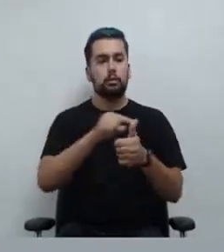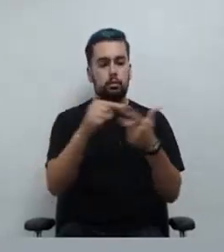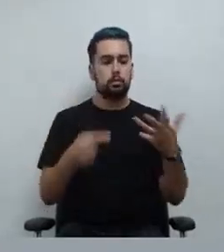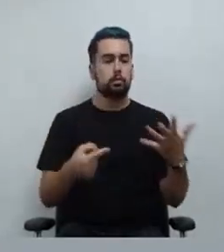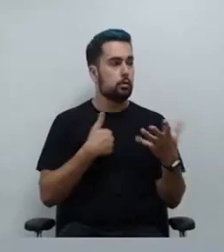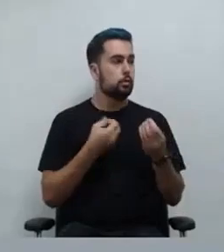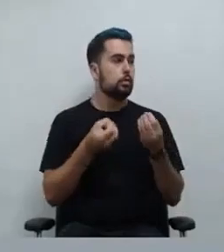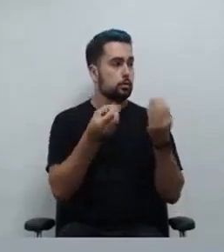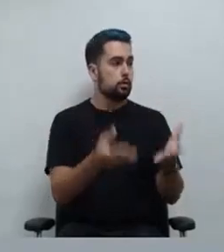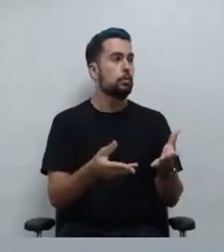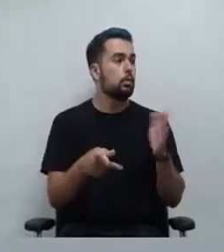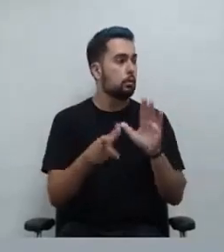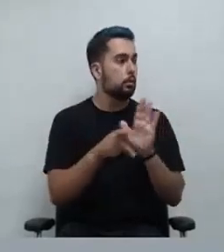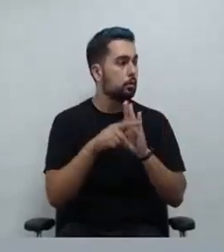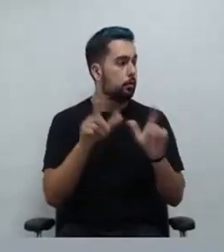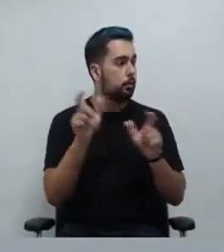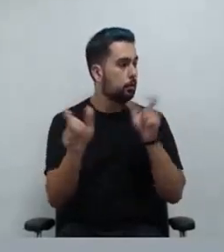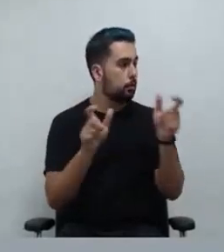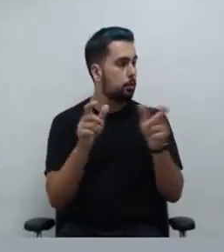devolvo a palavra e agradeço.